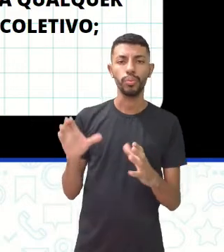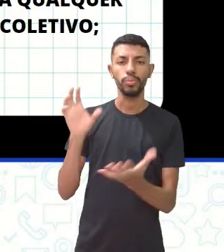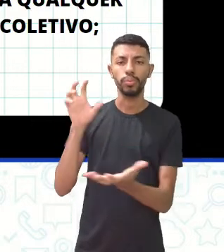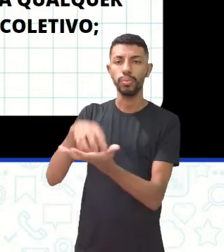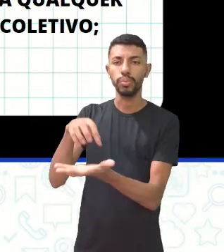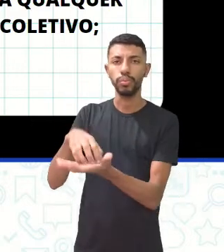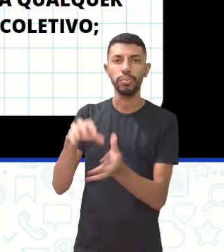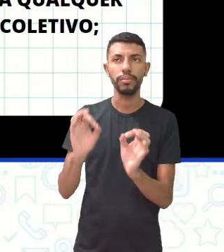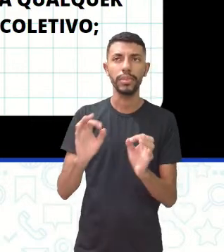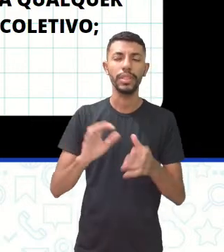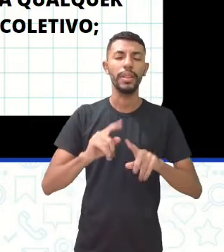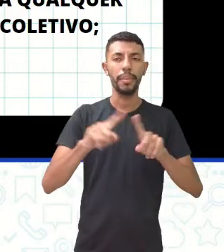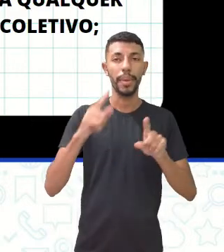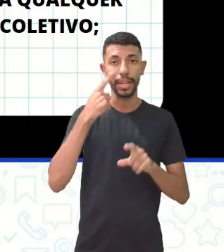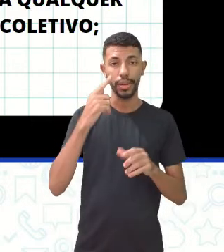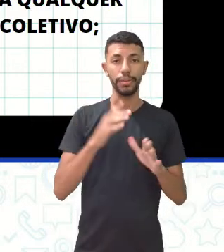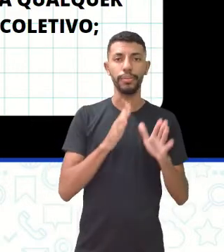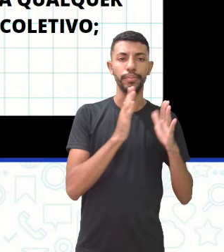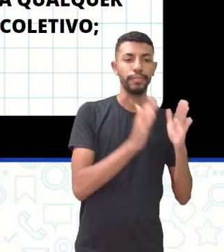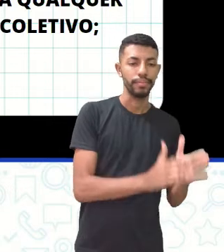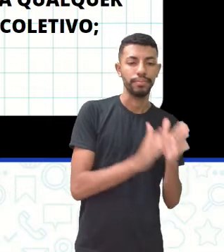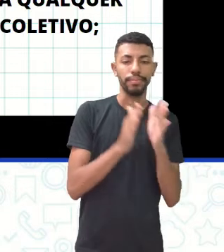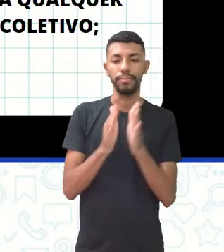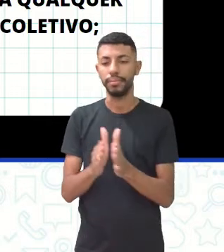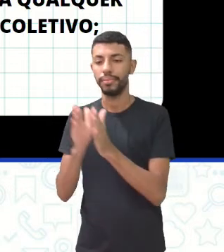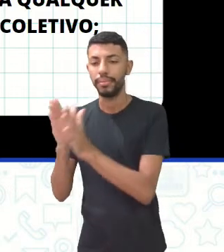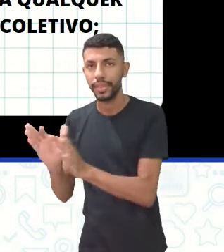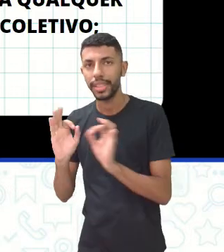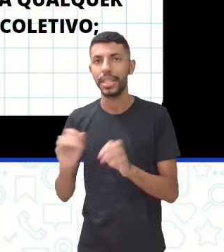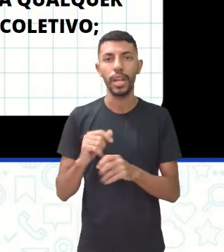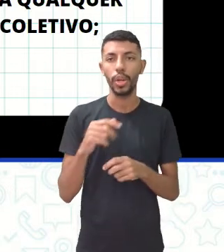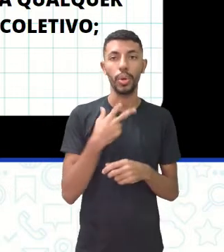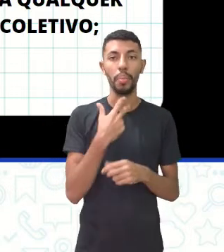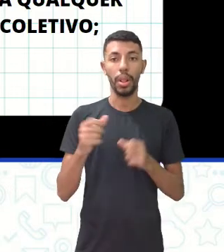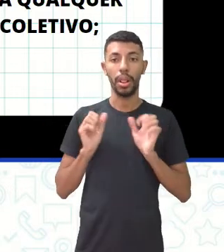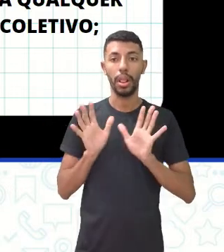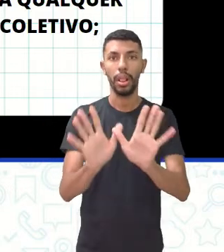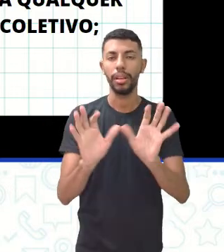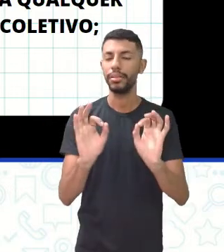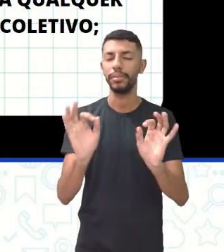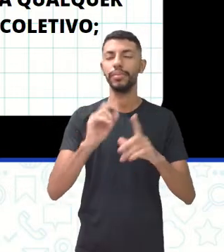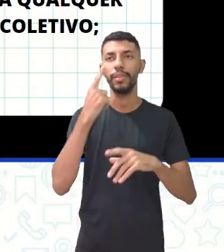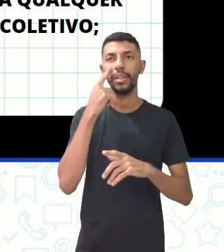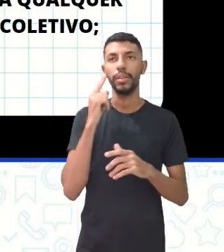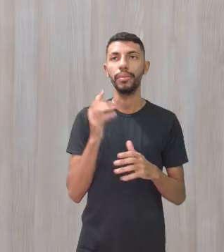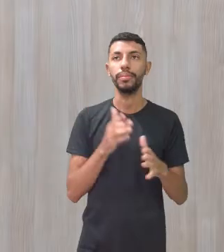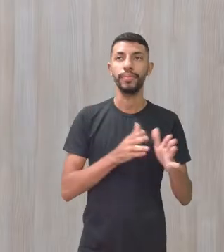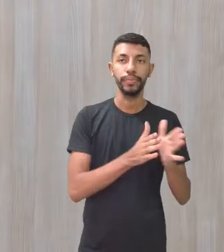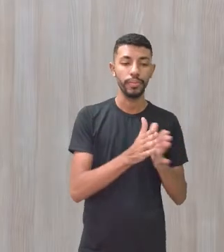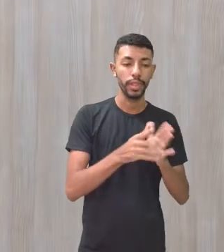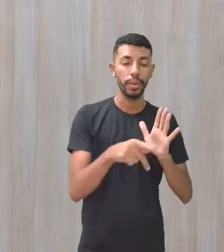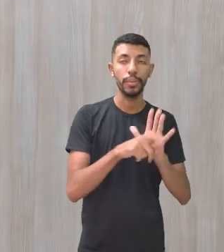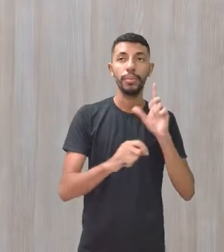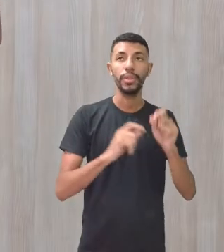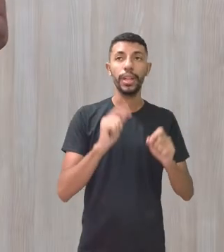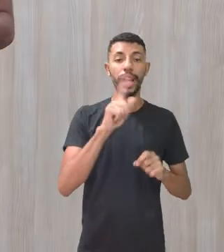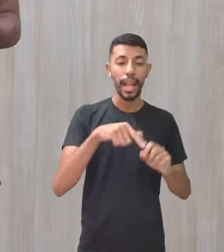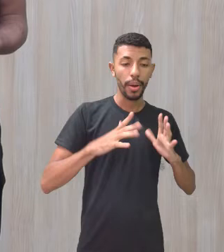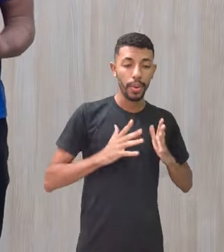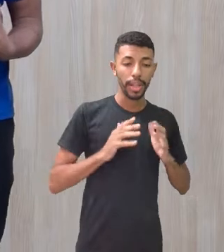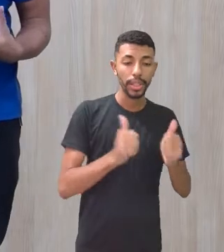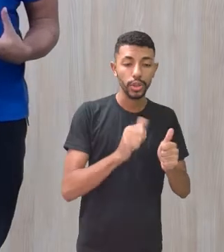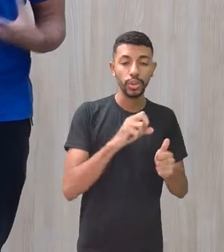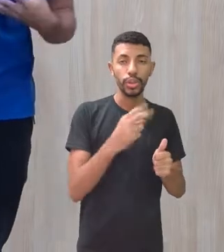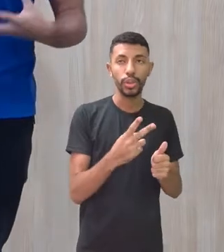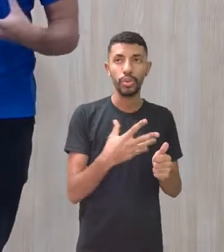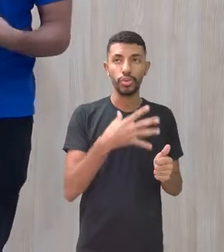coletivo. Mas vamos por partes, né? Porque eu não posso aqui jogar também tudo de uma vez para vocês. Essa parte aí, quando a gente diz que é um ato ou efeito de